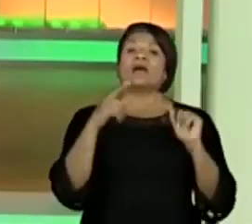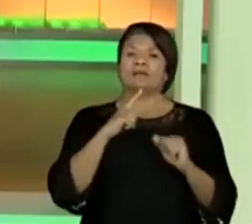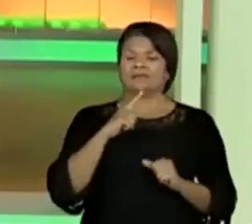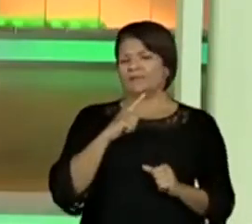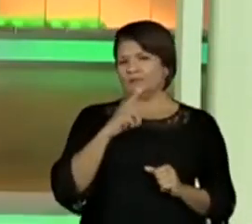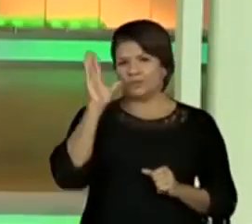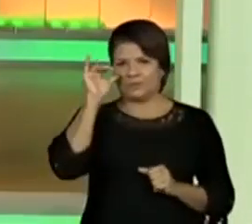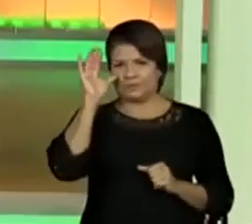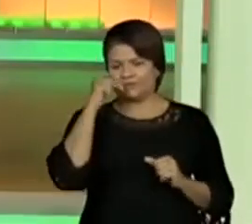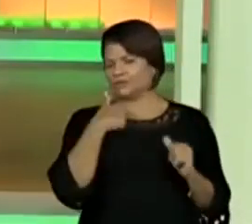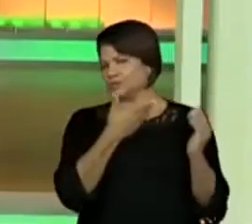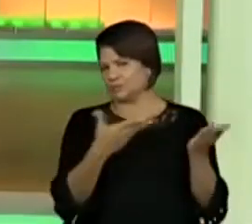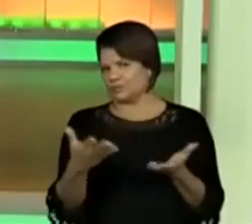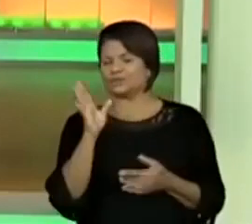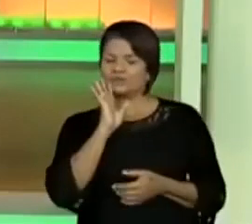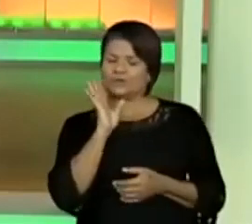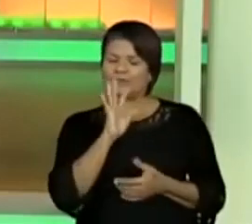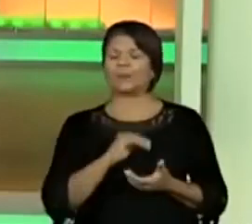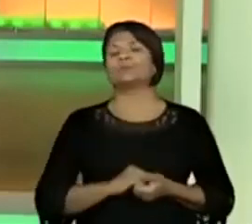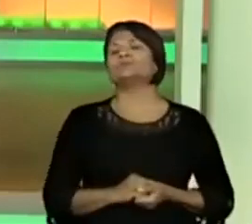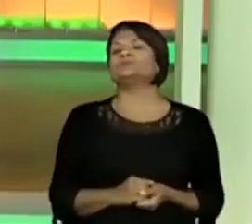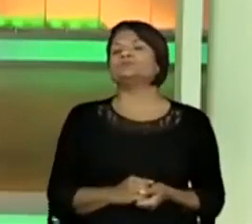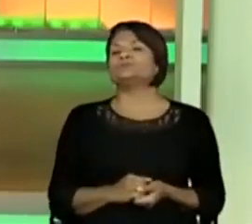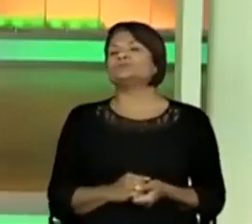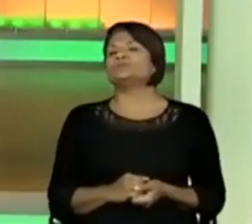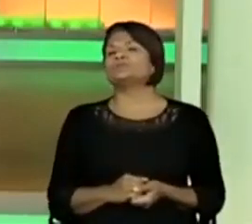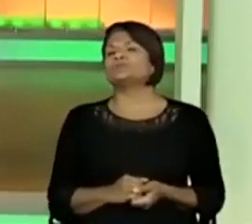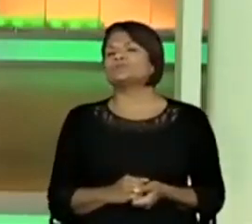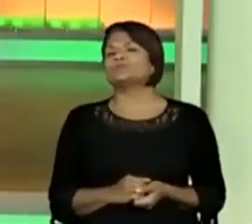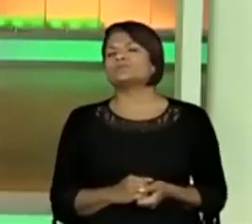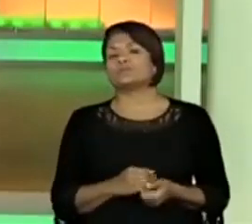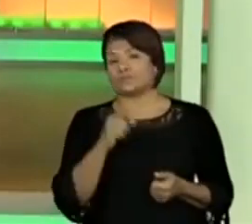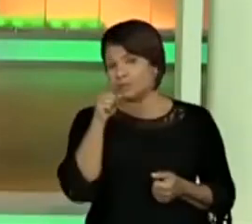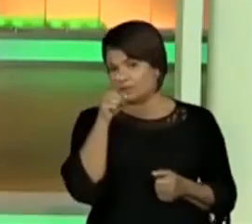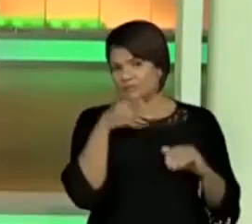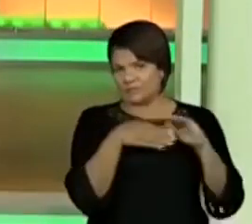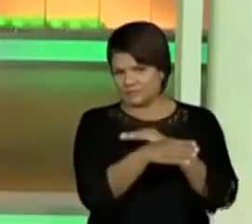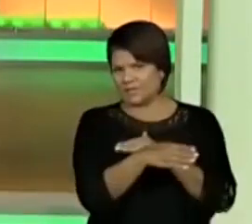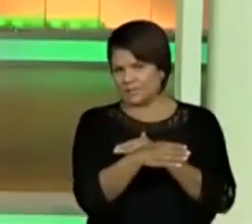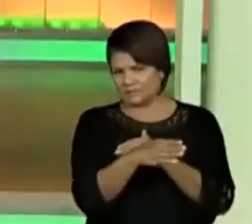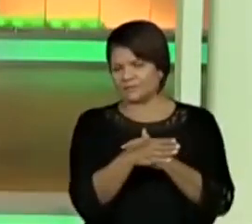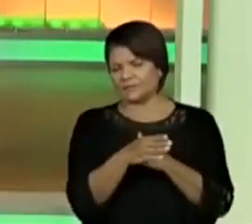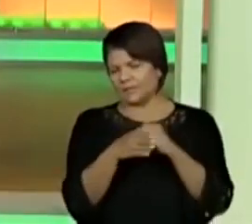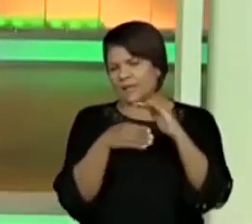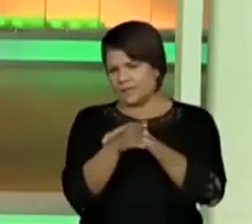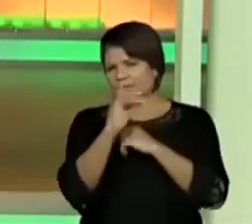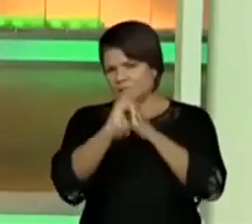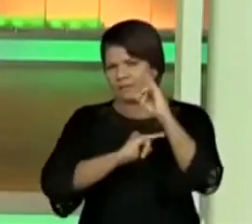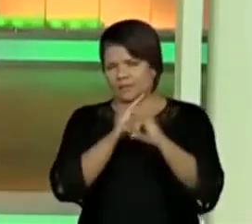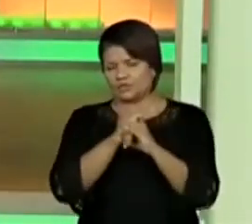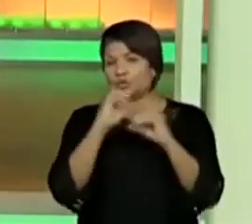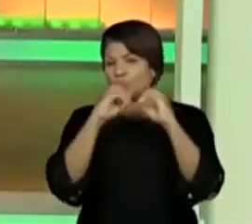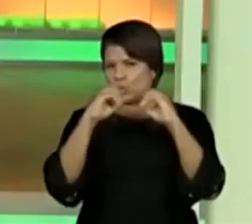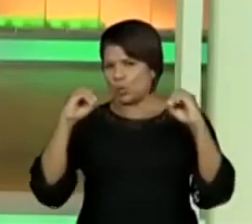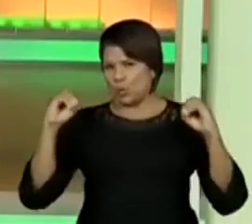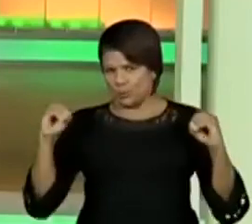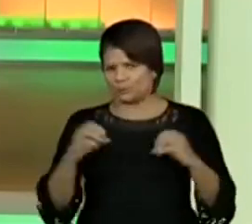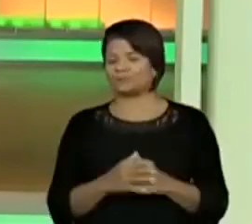professora trouxe, que eu achei bacana. Quem acessa o Google conhece um pouquinho disso aqui,